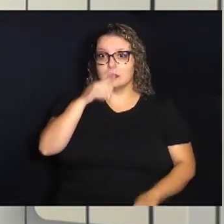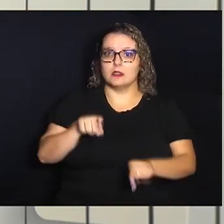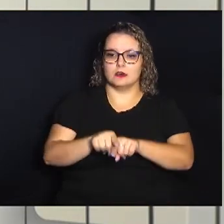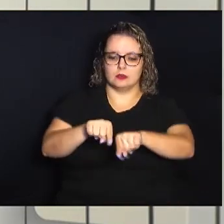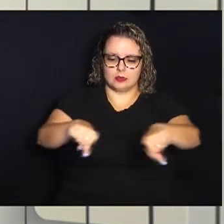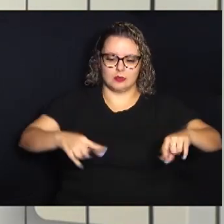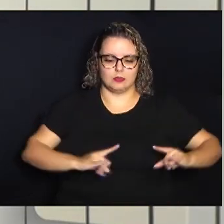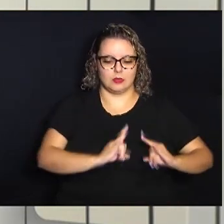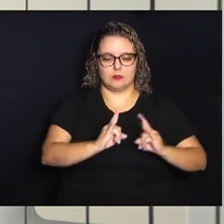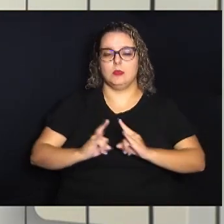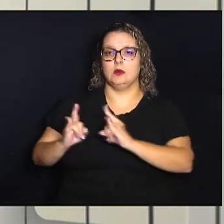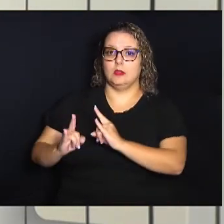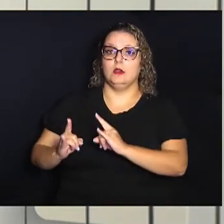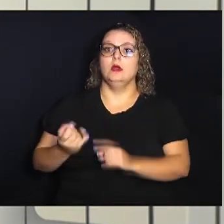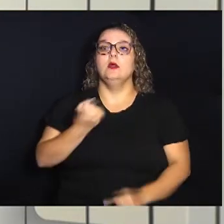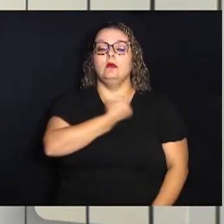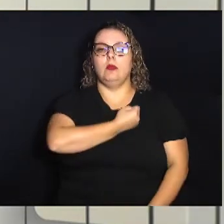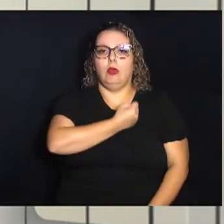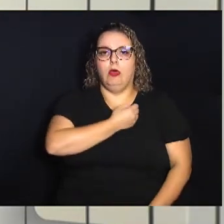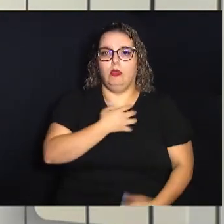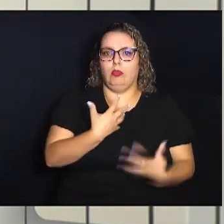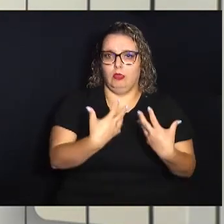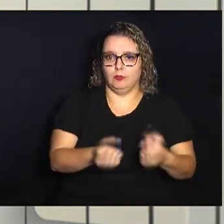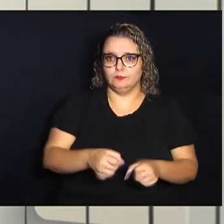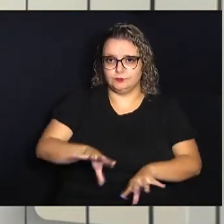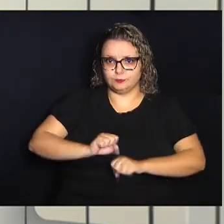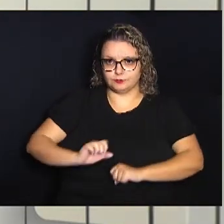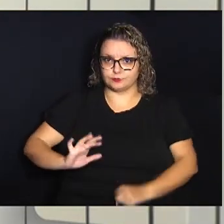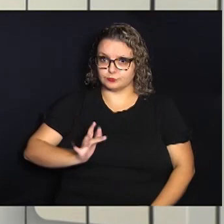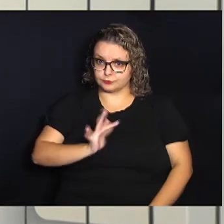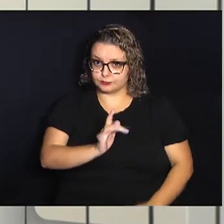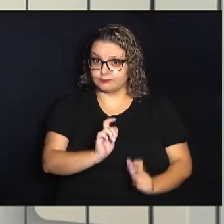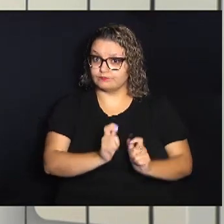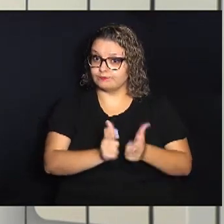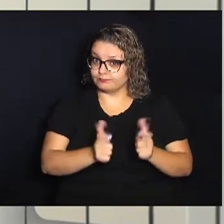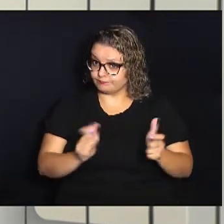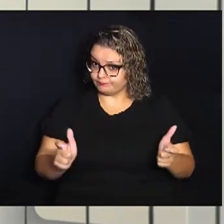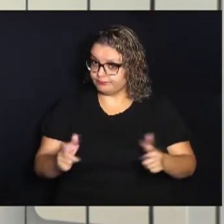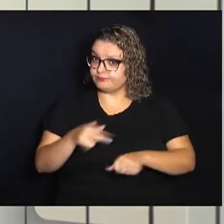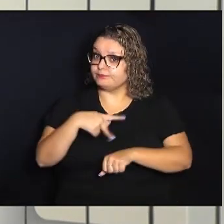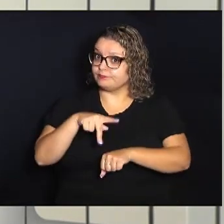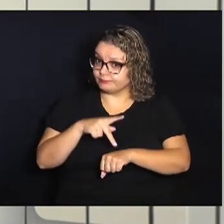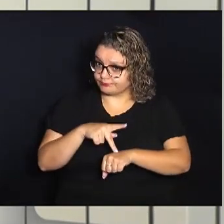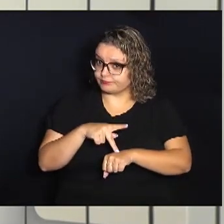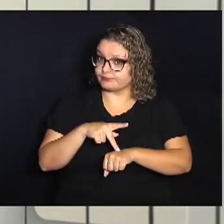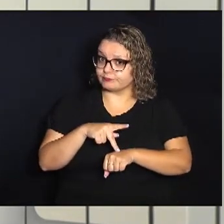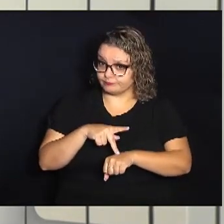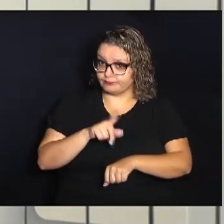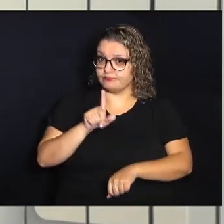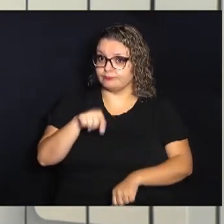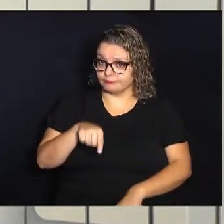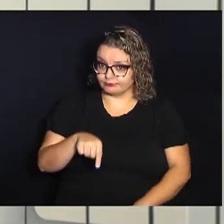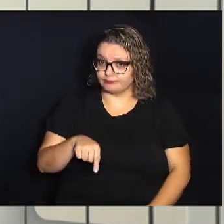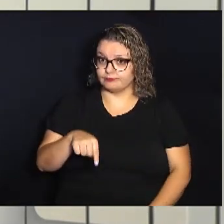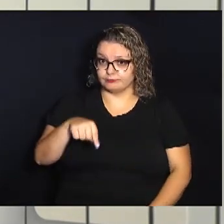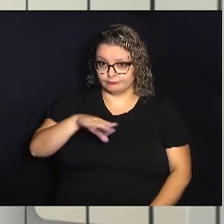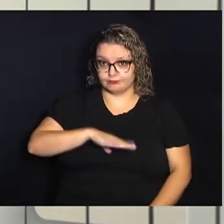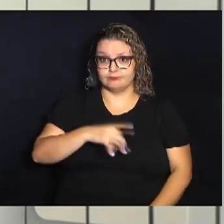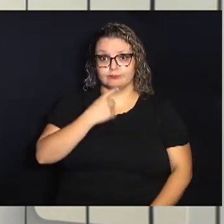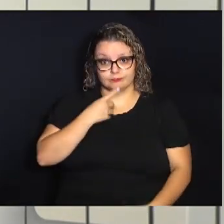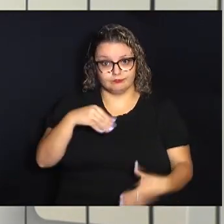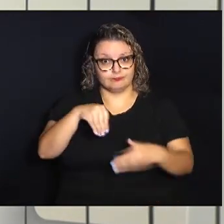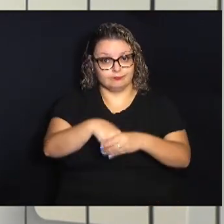O número de casos confirmados está aumentando progressivamente no país e, portanto, aqui a cidade de